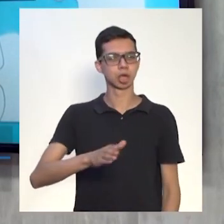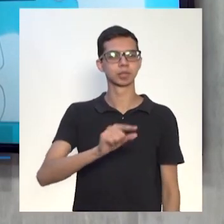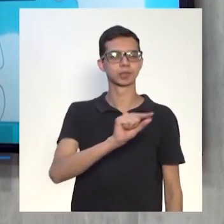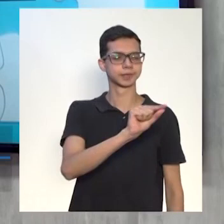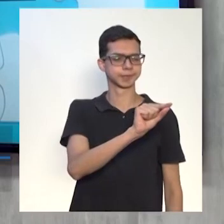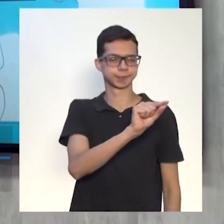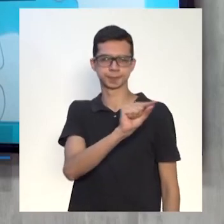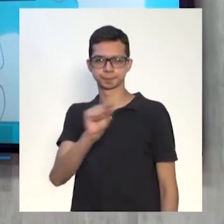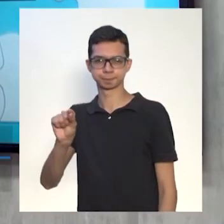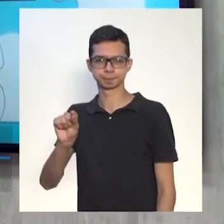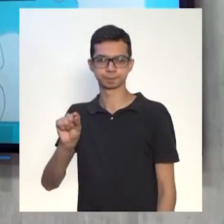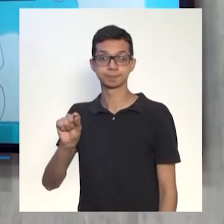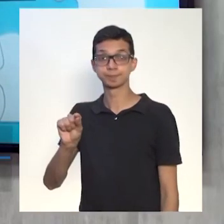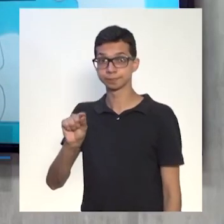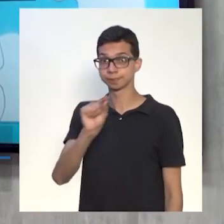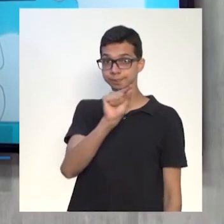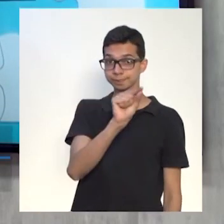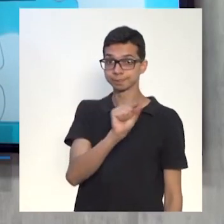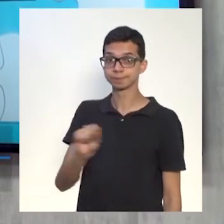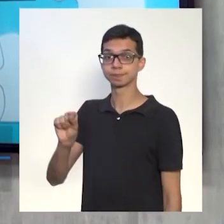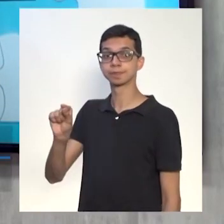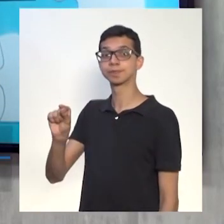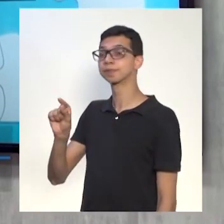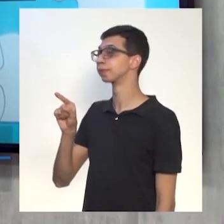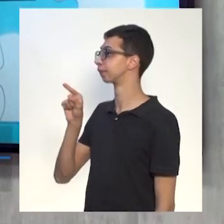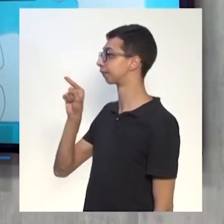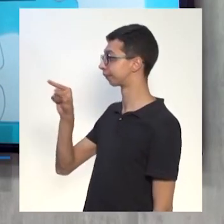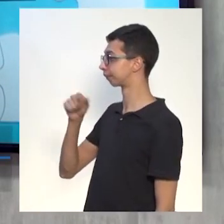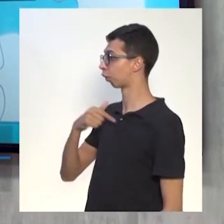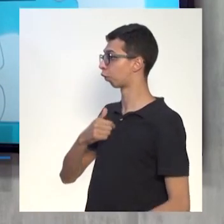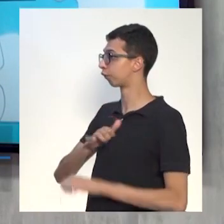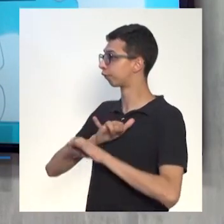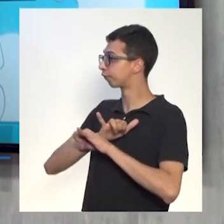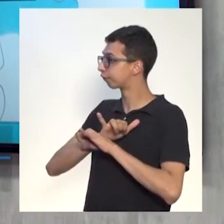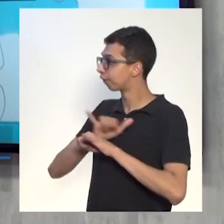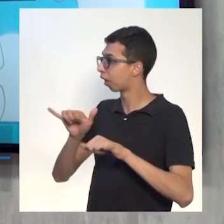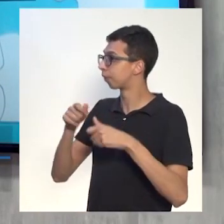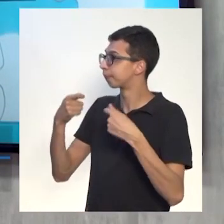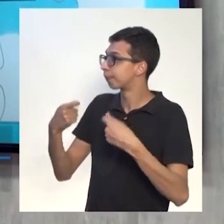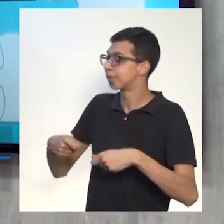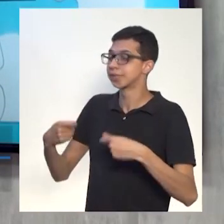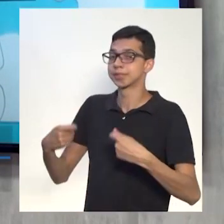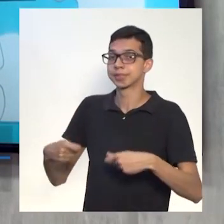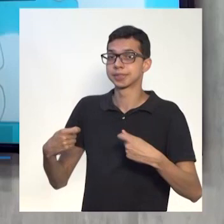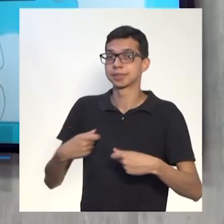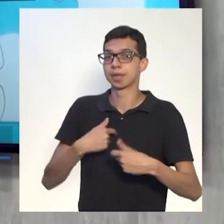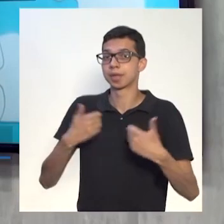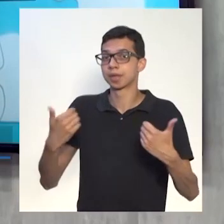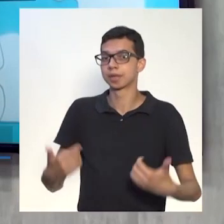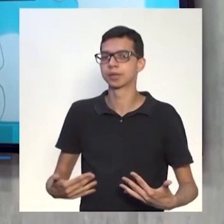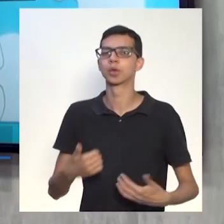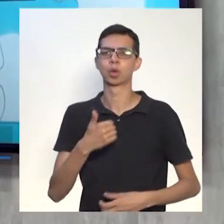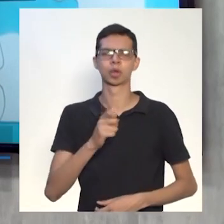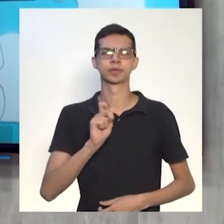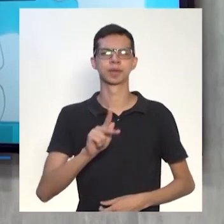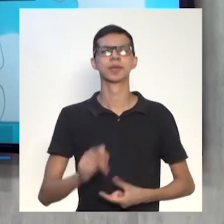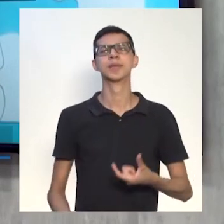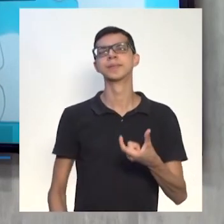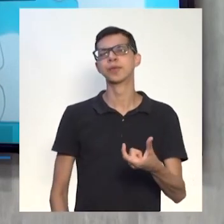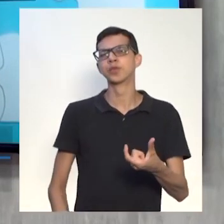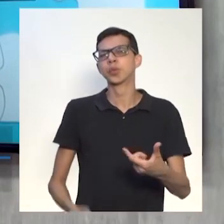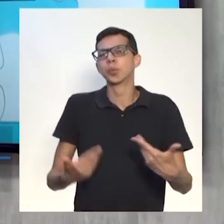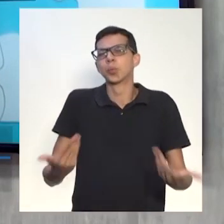puxei ali a setinha. É isso aqui que eu vou falar. Tá, mas sobre quais palavras especificamente eu preciso falar?